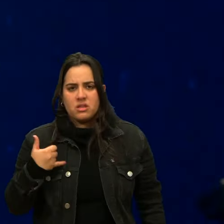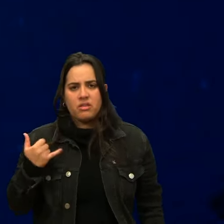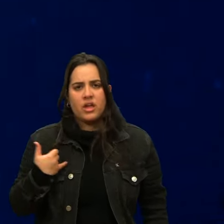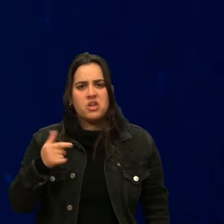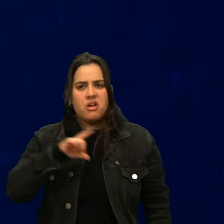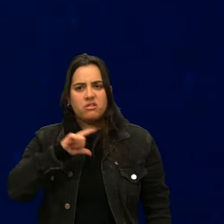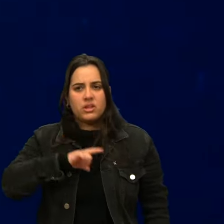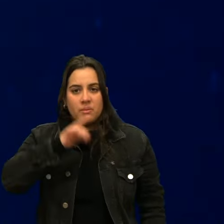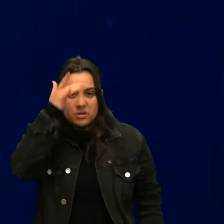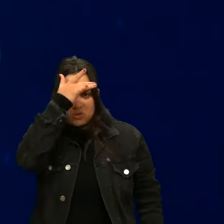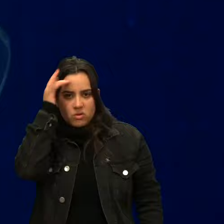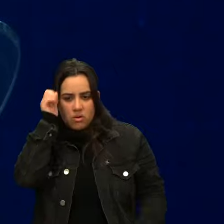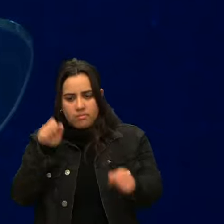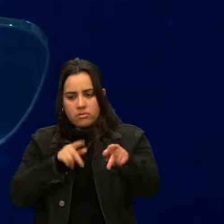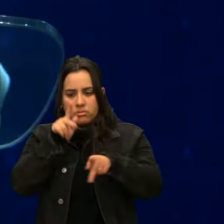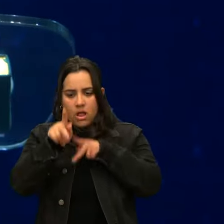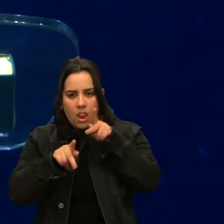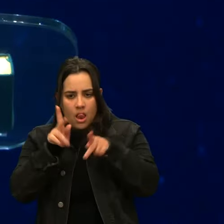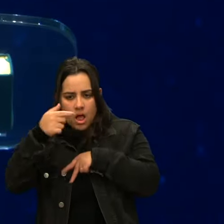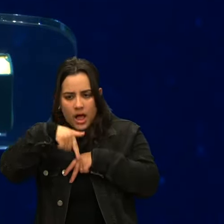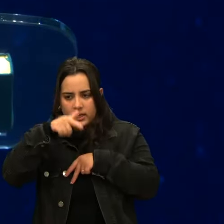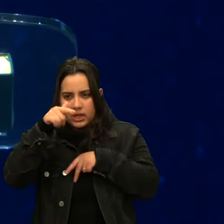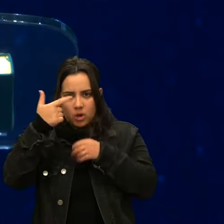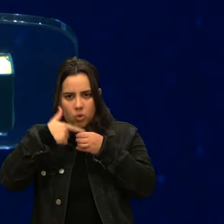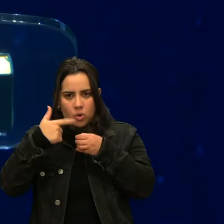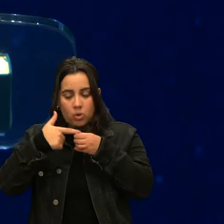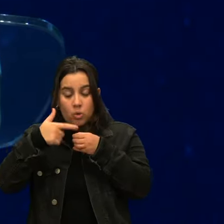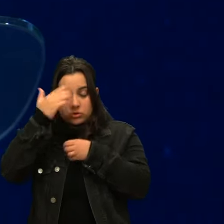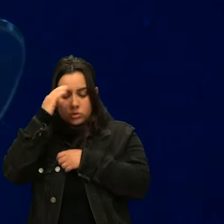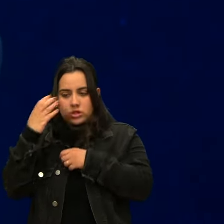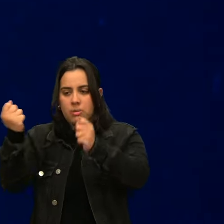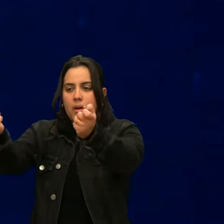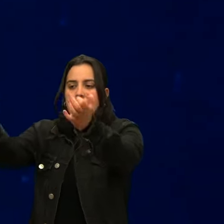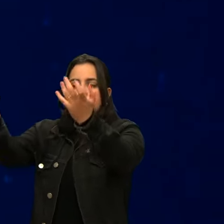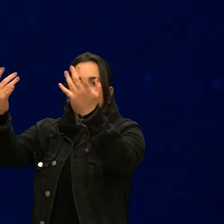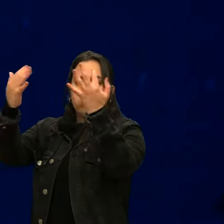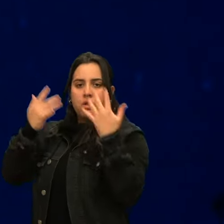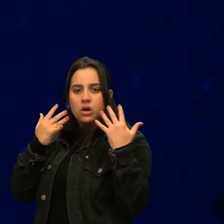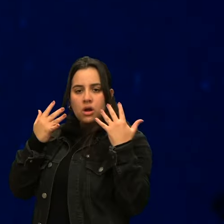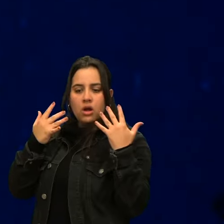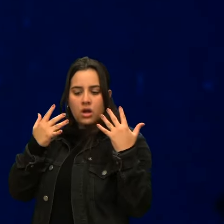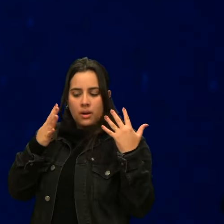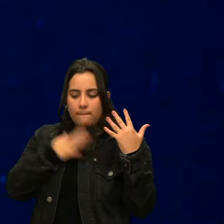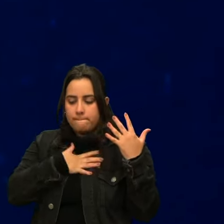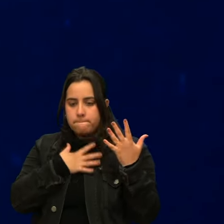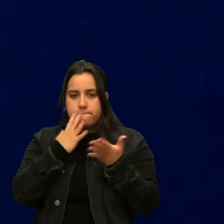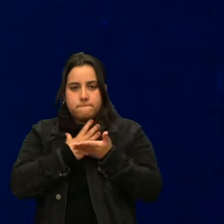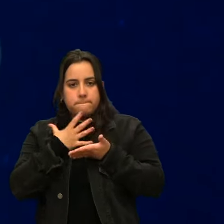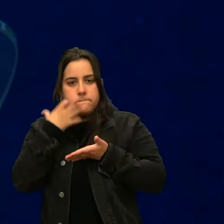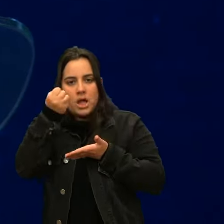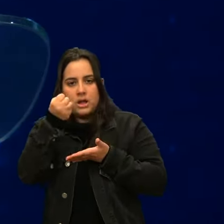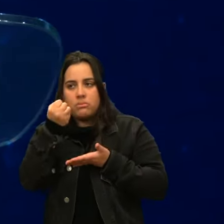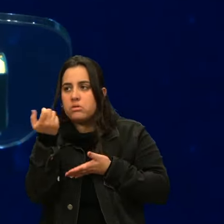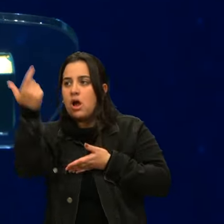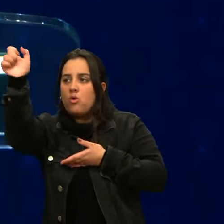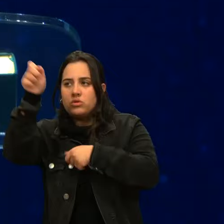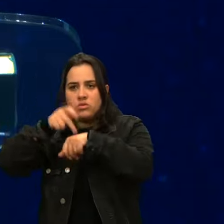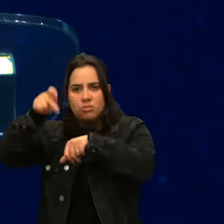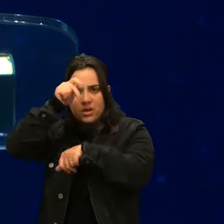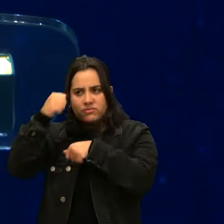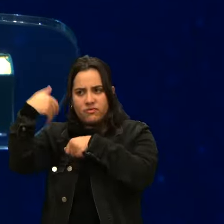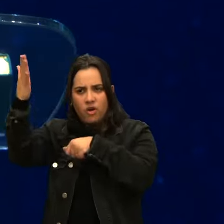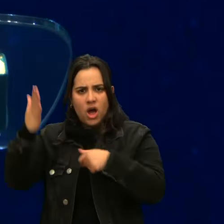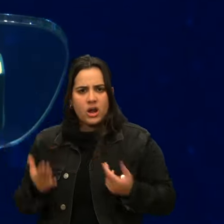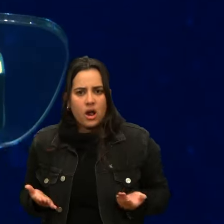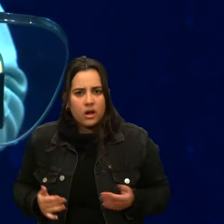você que tá super aí em alta, você que é da nobreza, você é levado para um outro país para